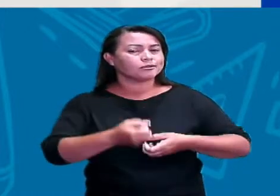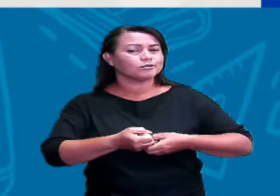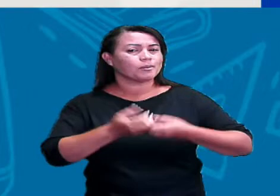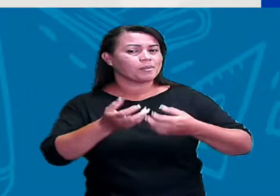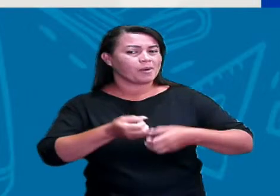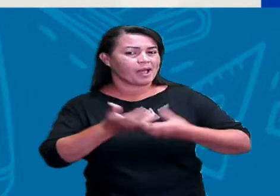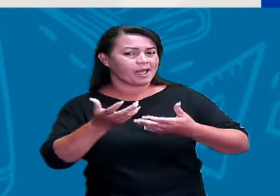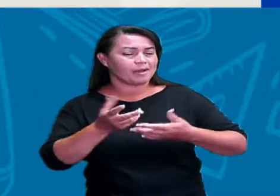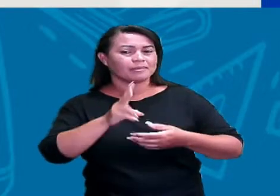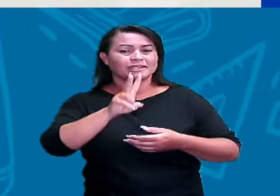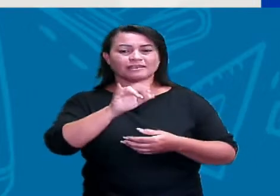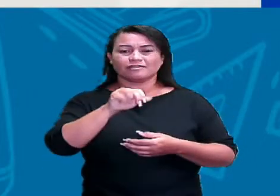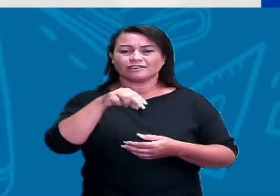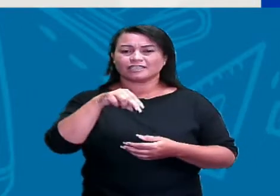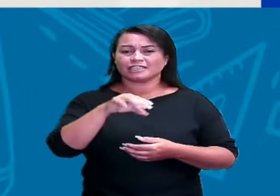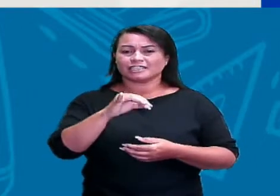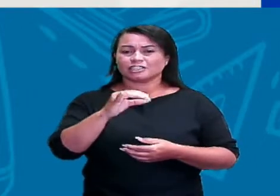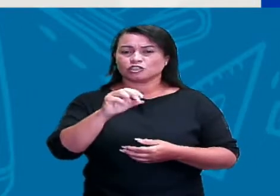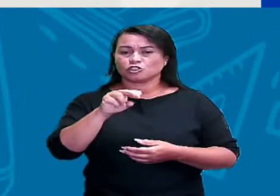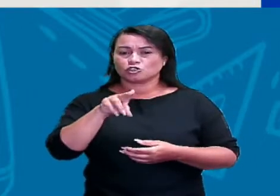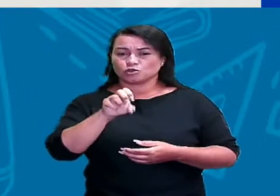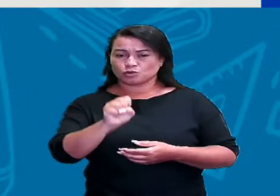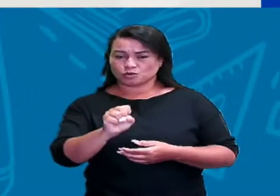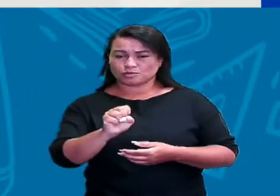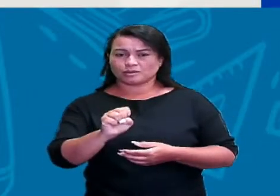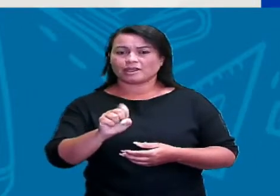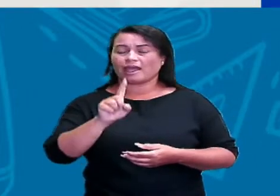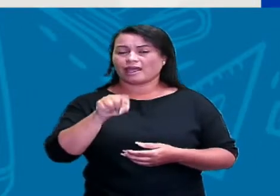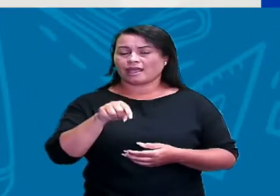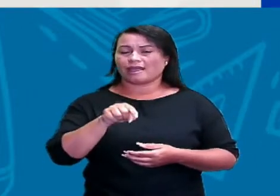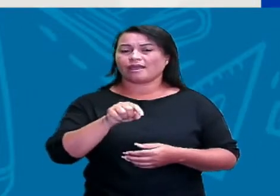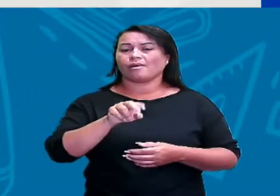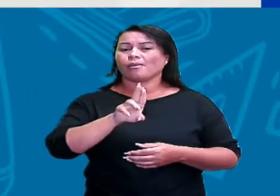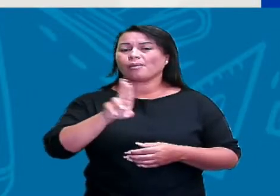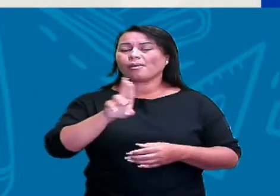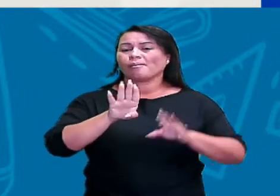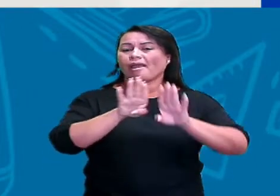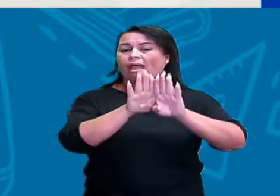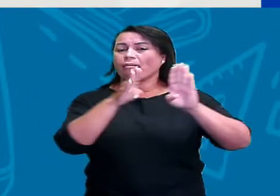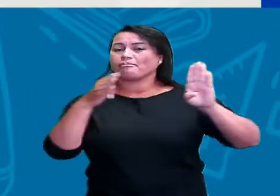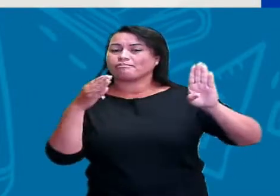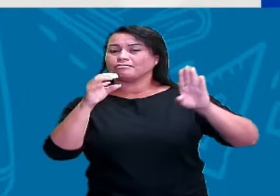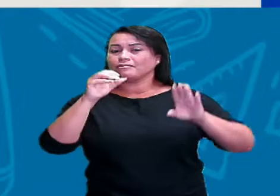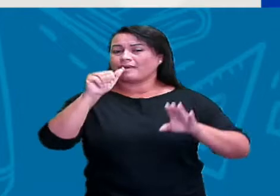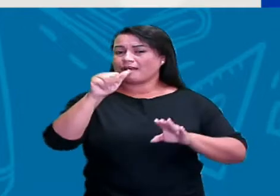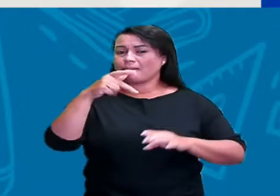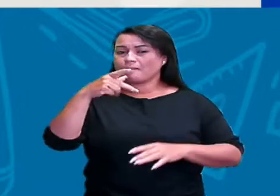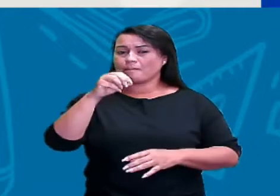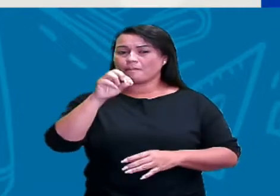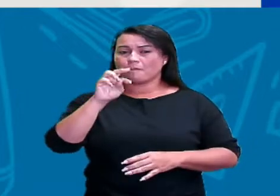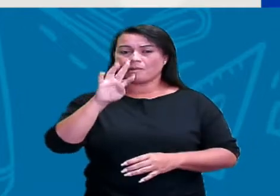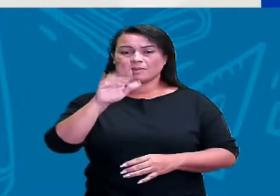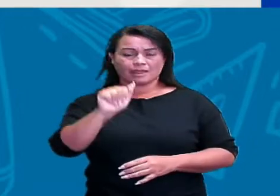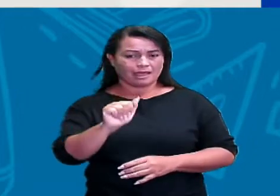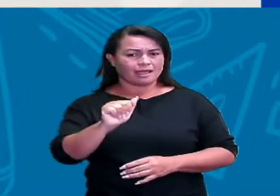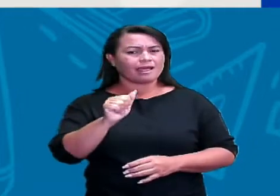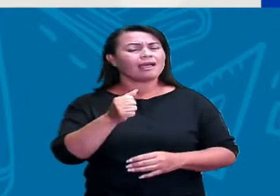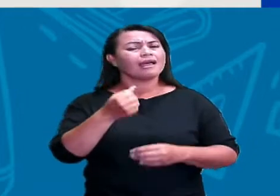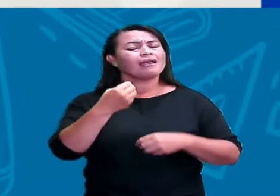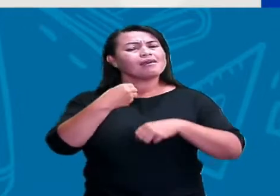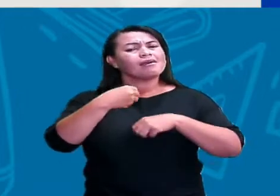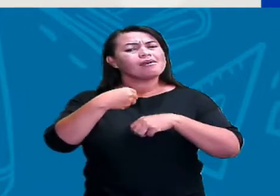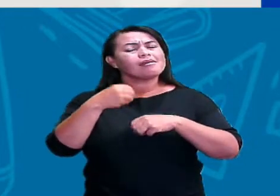de Moraes, A Porta, e eu deixei para vocês colocarem aí